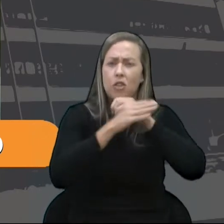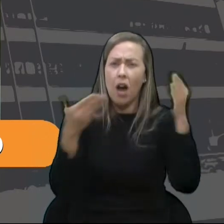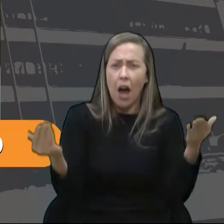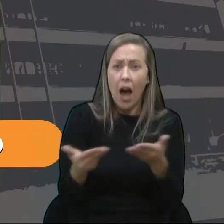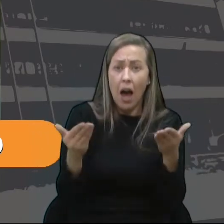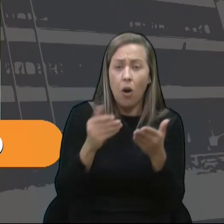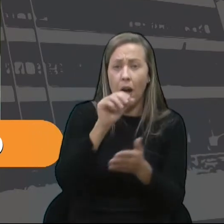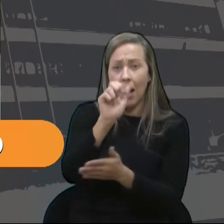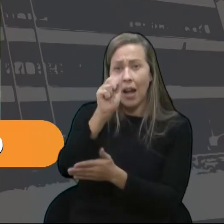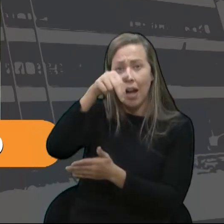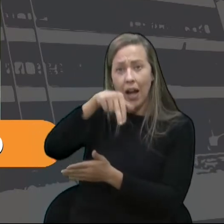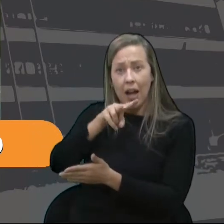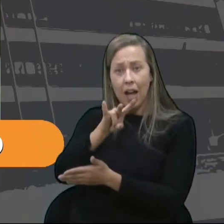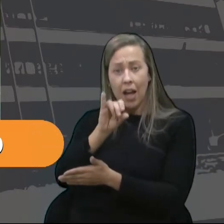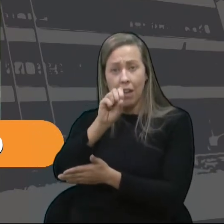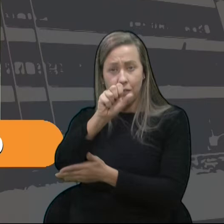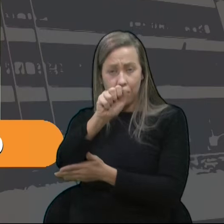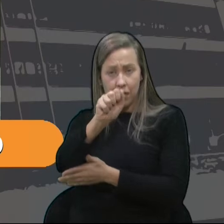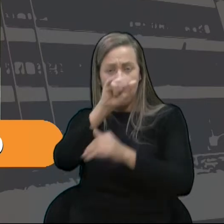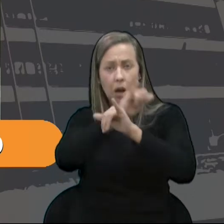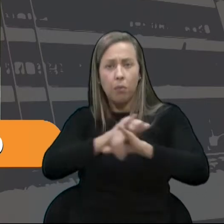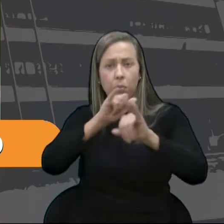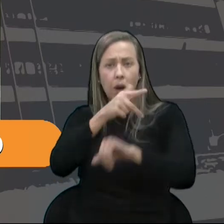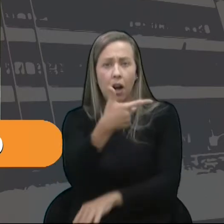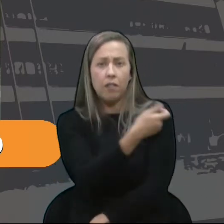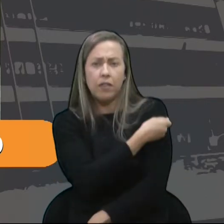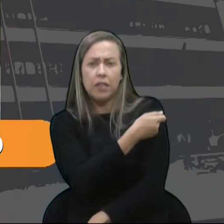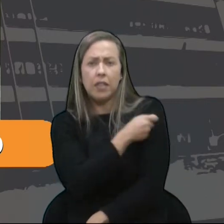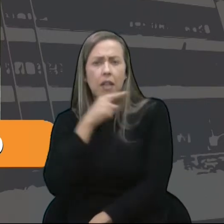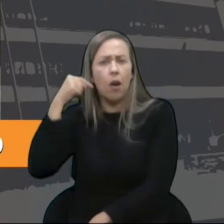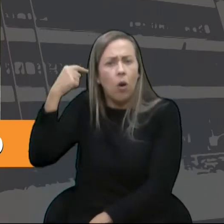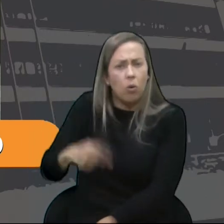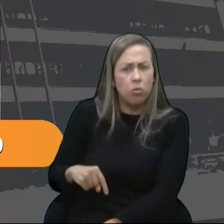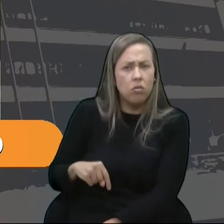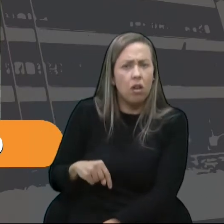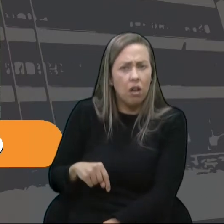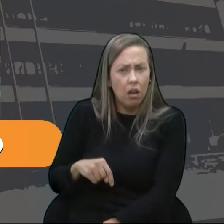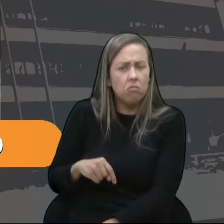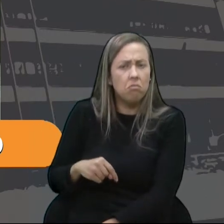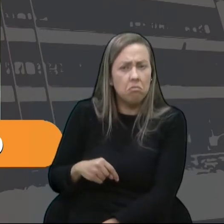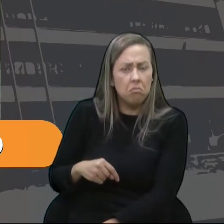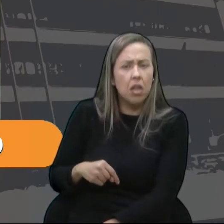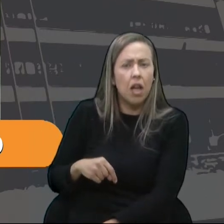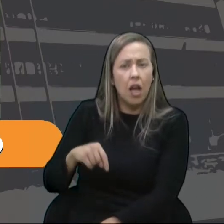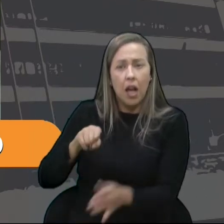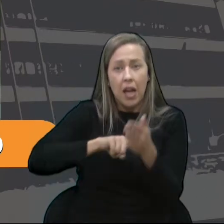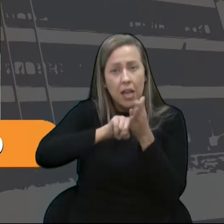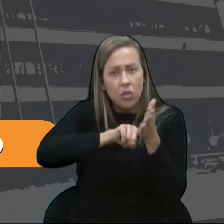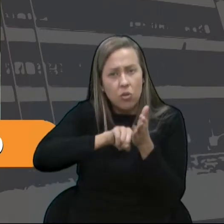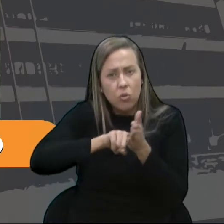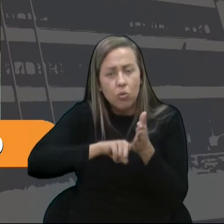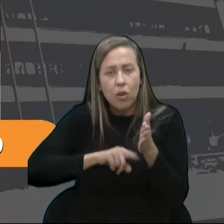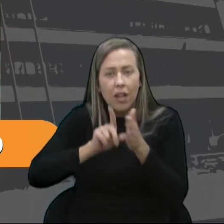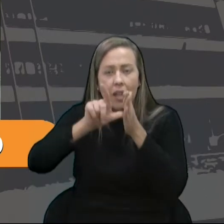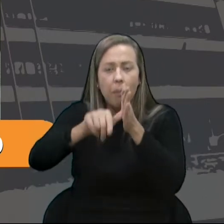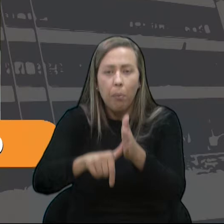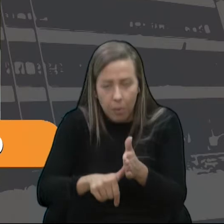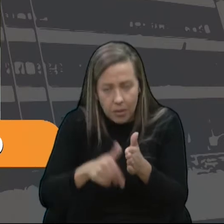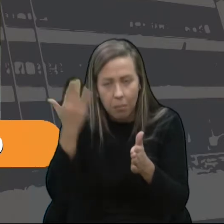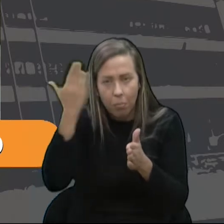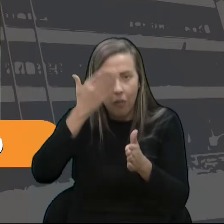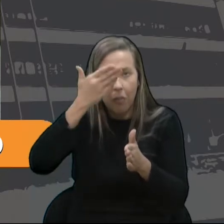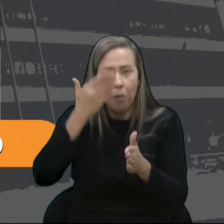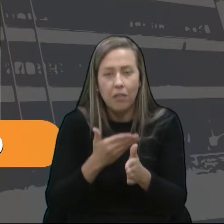a Anvisa, essa decisão da Anvisa sobre a vacina russa, por exemplo, e são estudos que depois serão checados